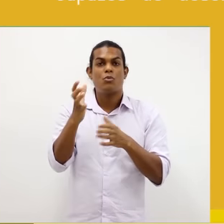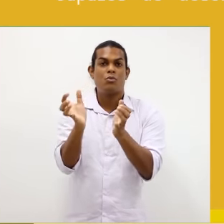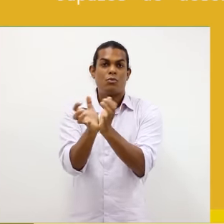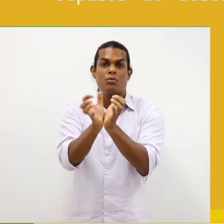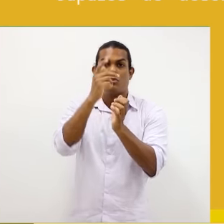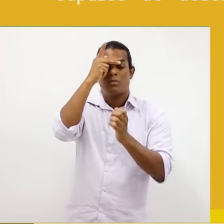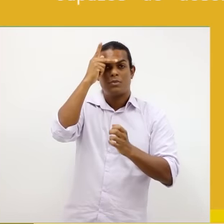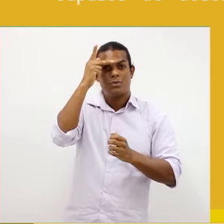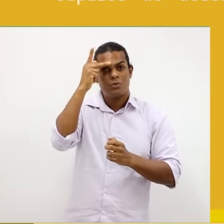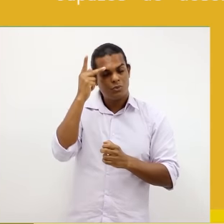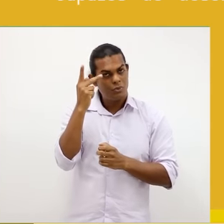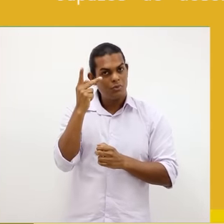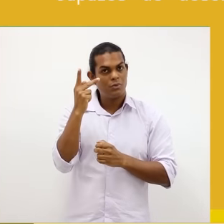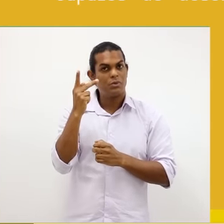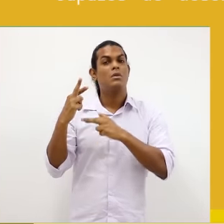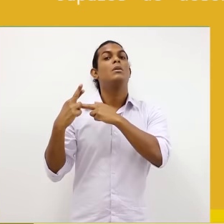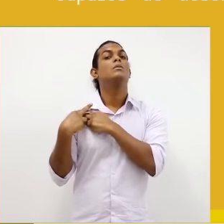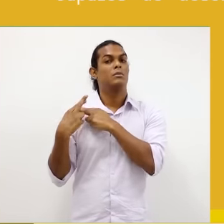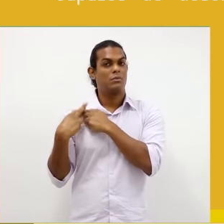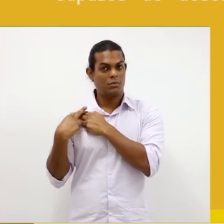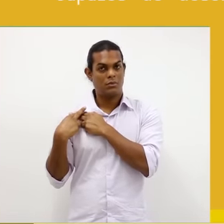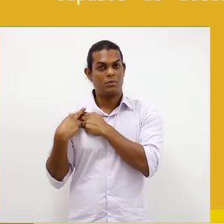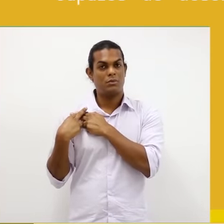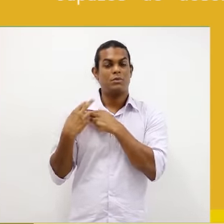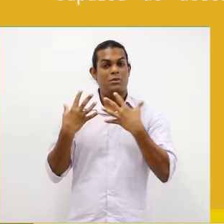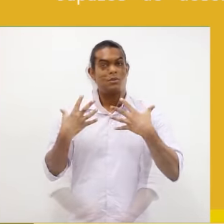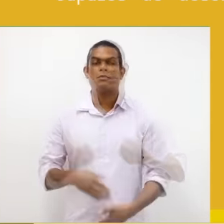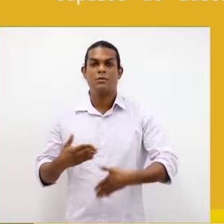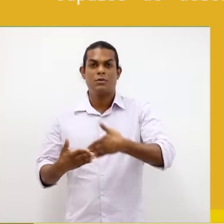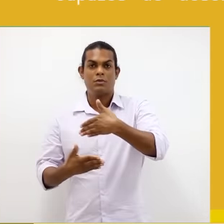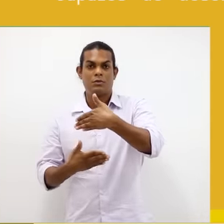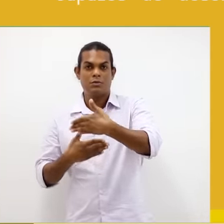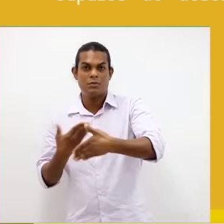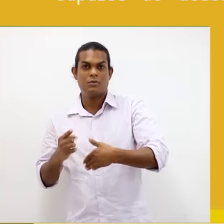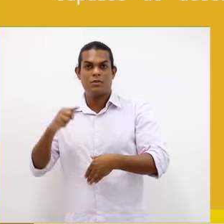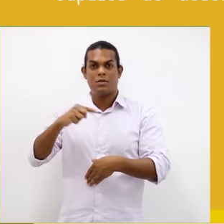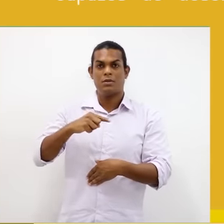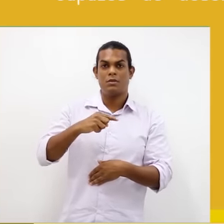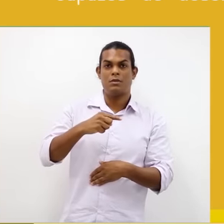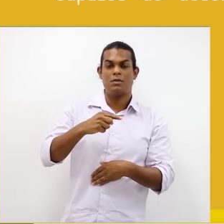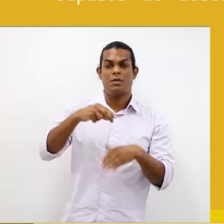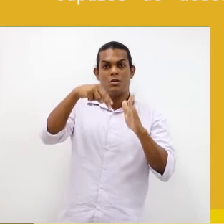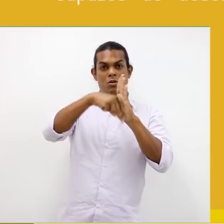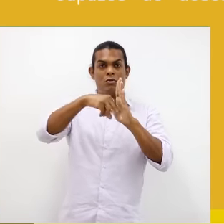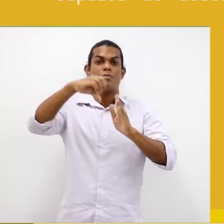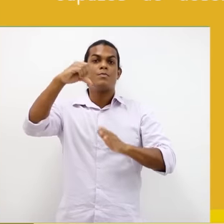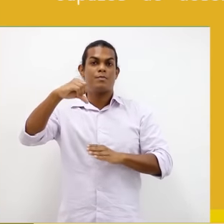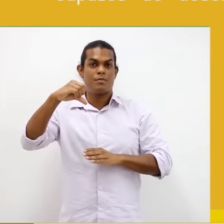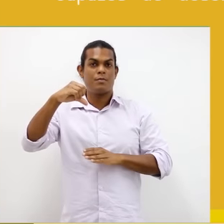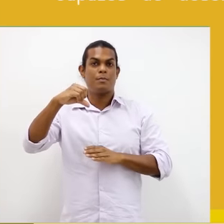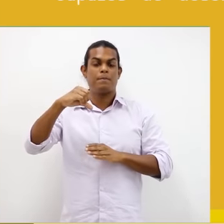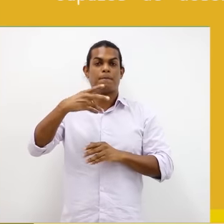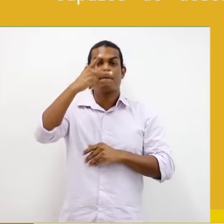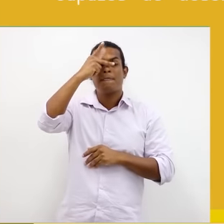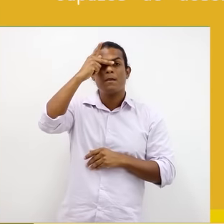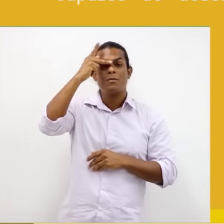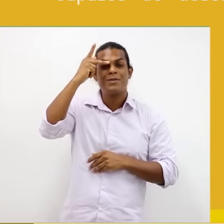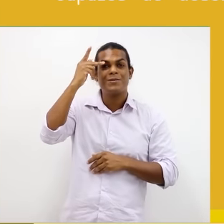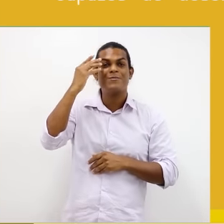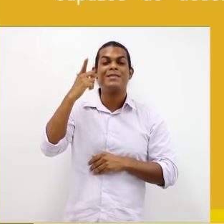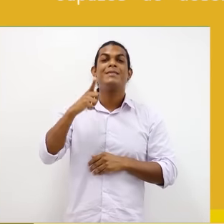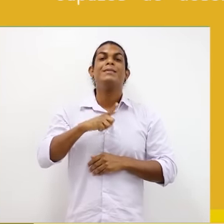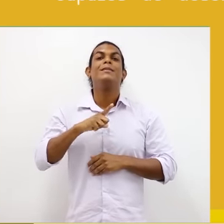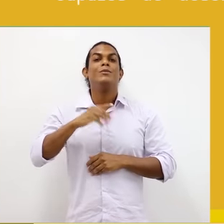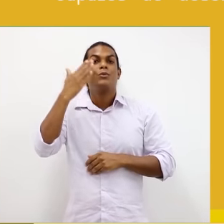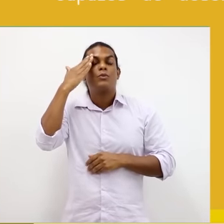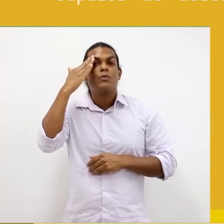que, com critério do empregador, que sejam capazes de desenvolver a NR9, tá? Então, pessoas que tenham